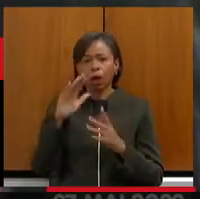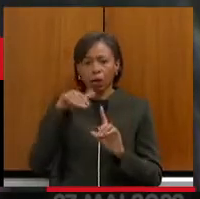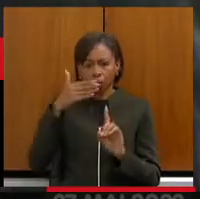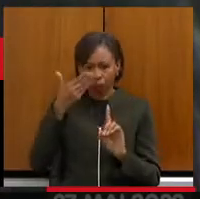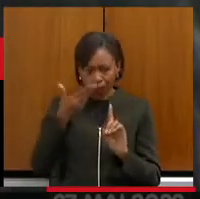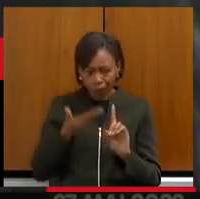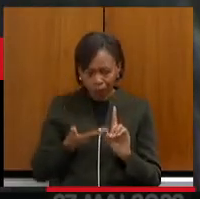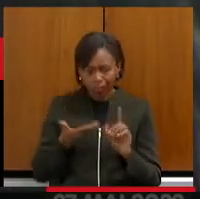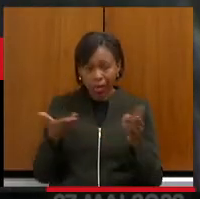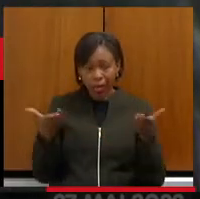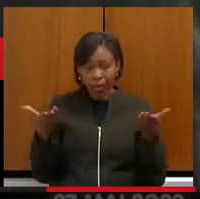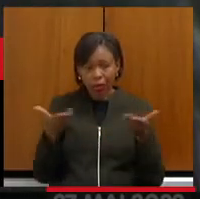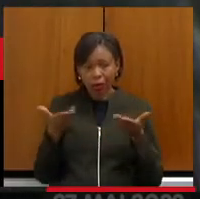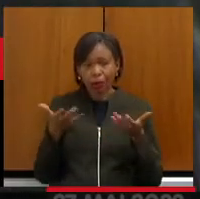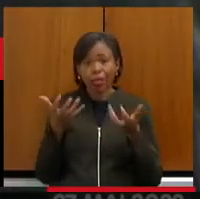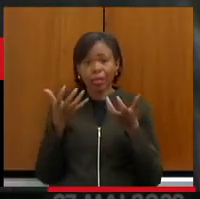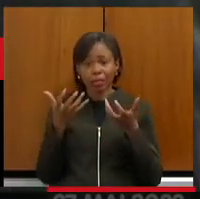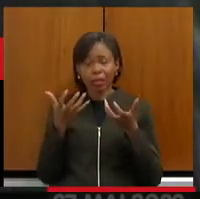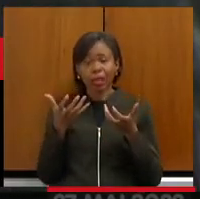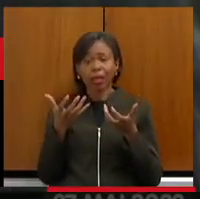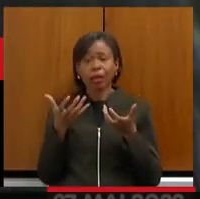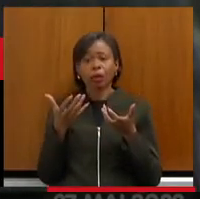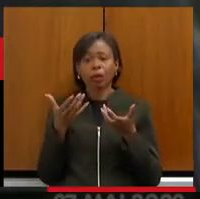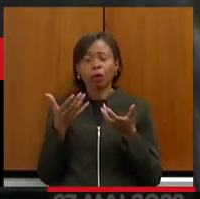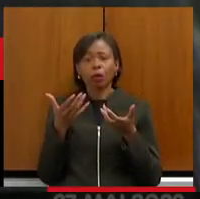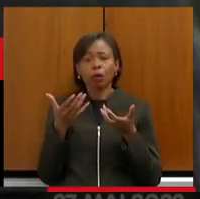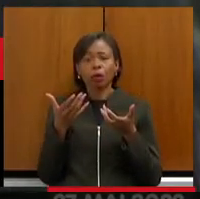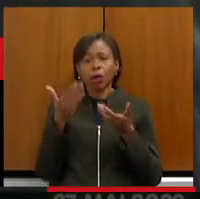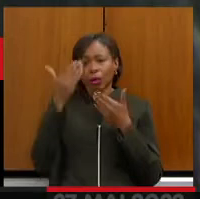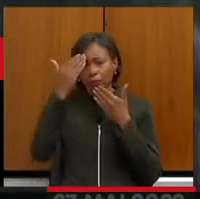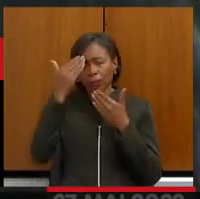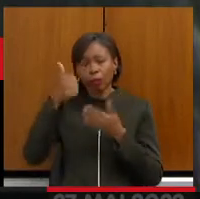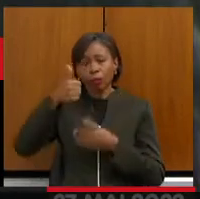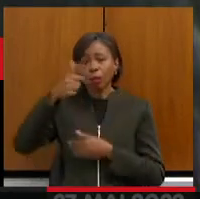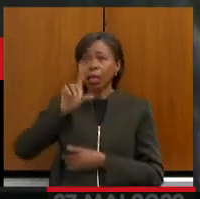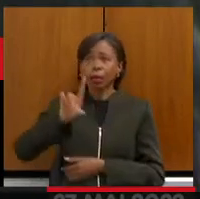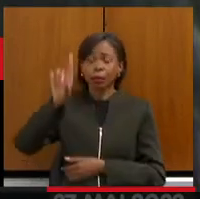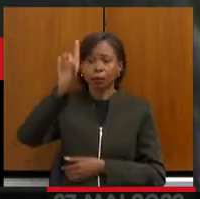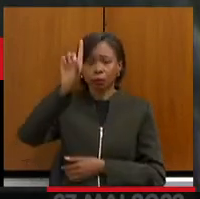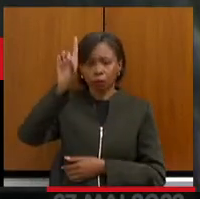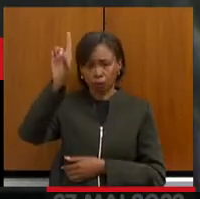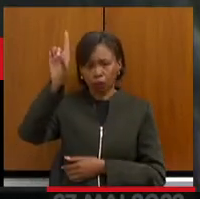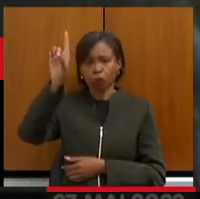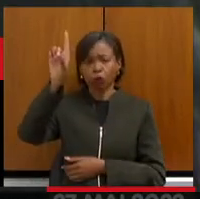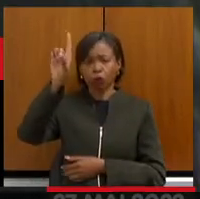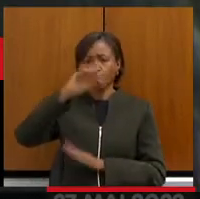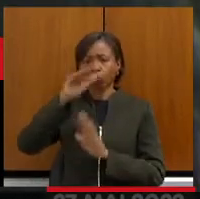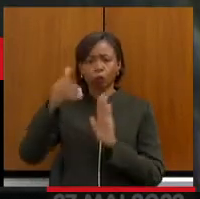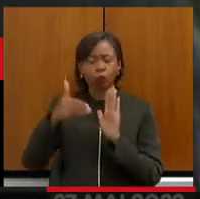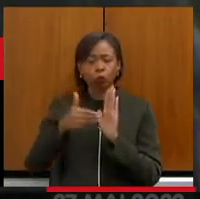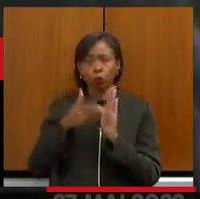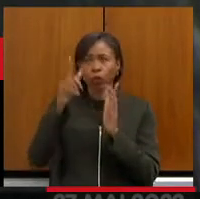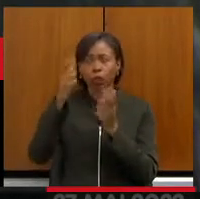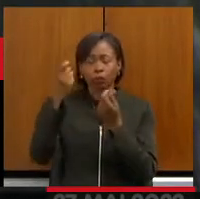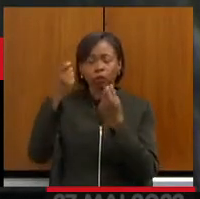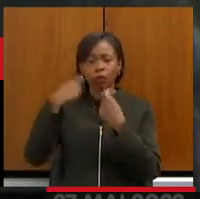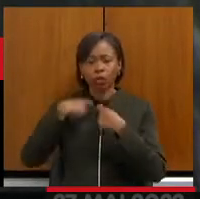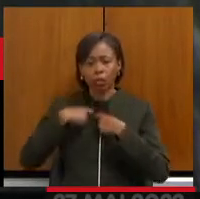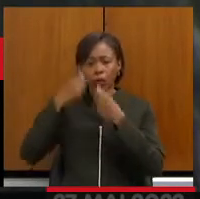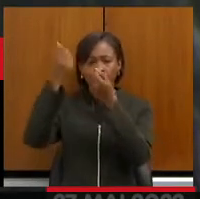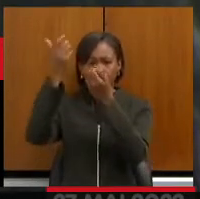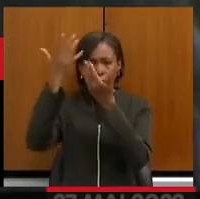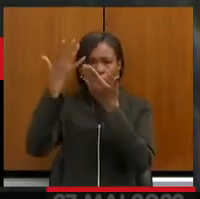homenagem consegue nesse momento de fazer alguma de cimento em primeiro lugar Deus por tudo que tem dado e me